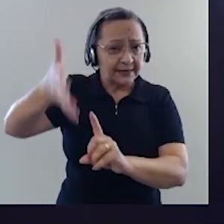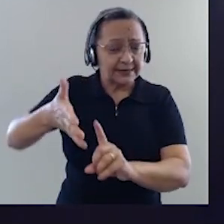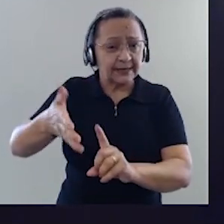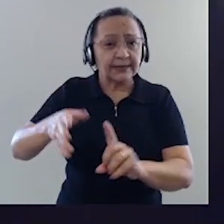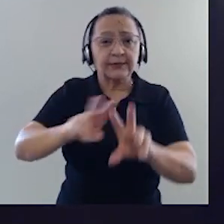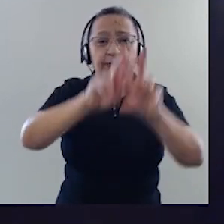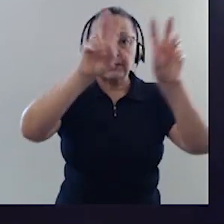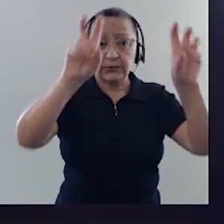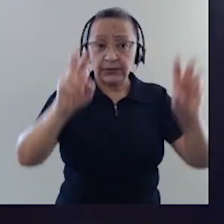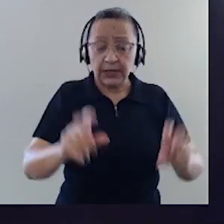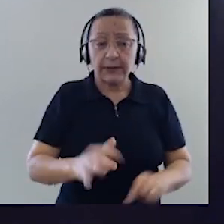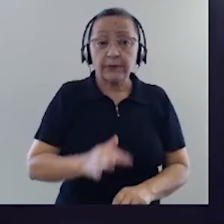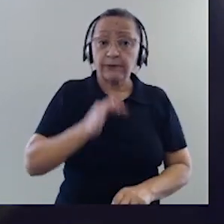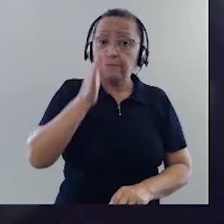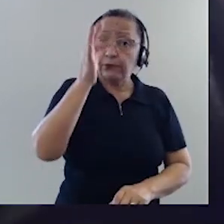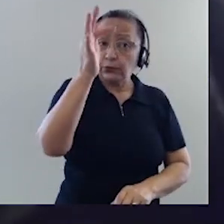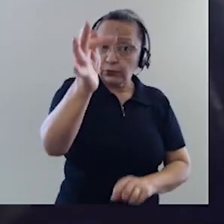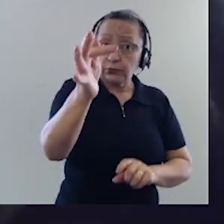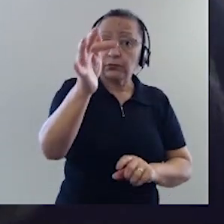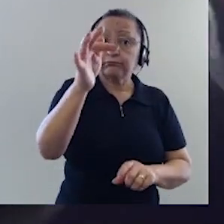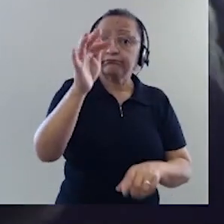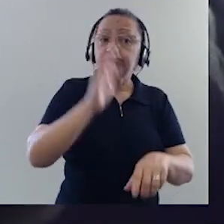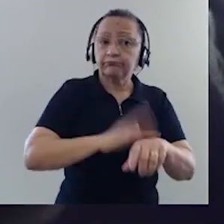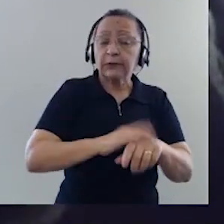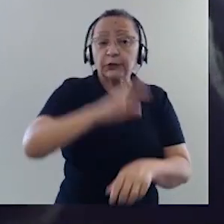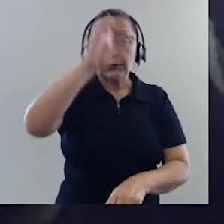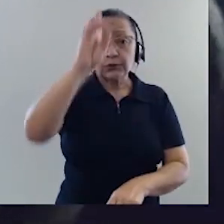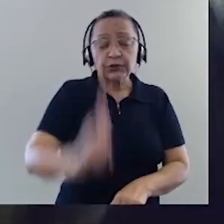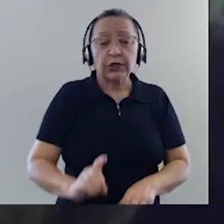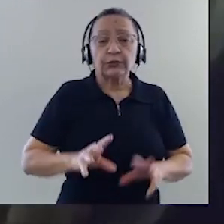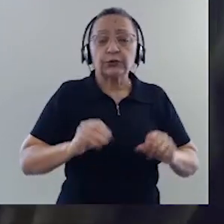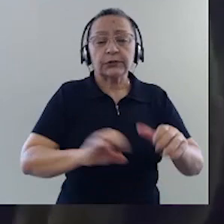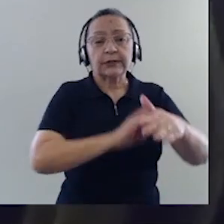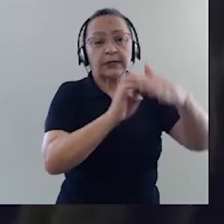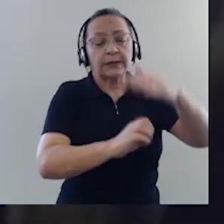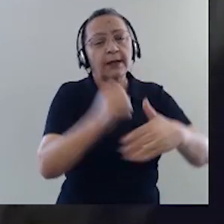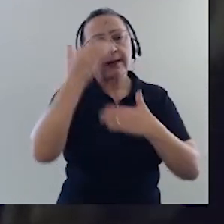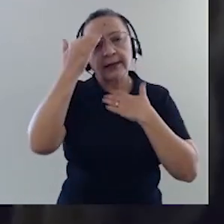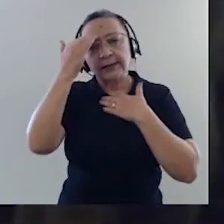de tema Futuro dos Direitos das Empresas.